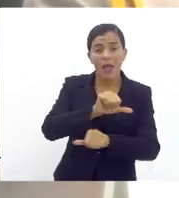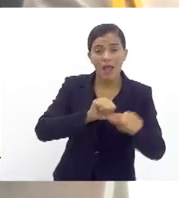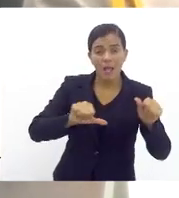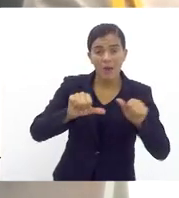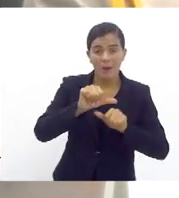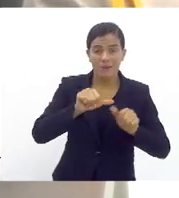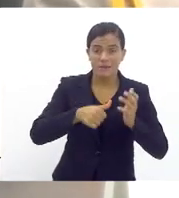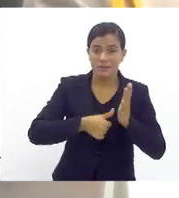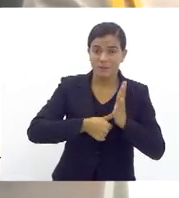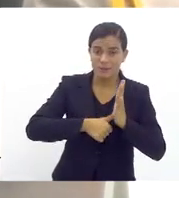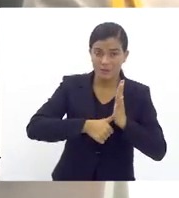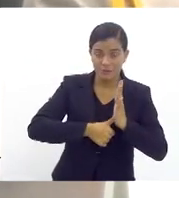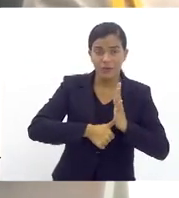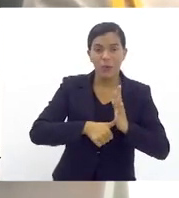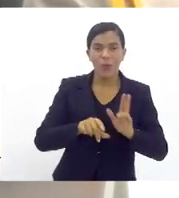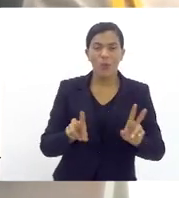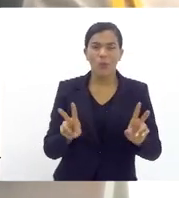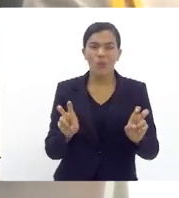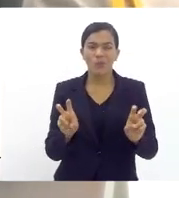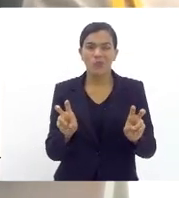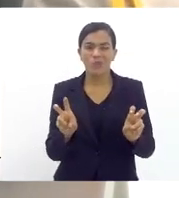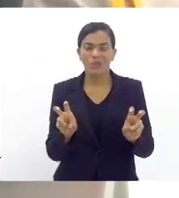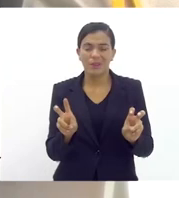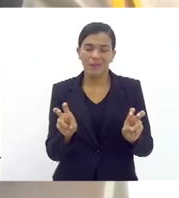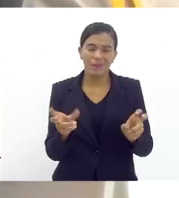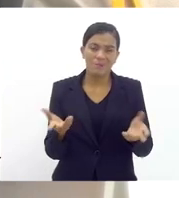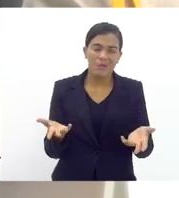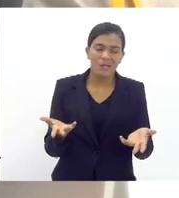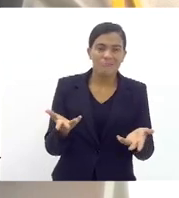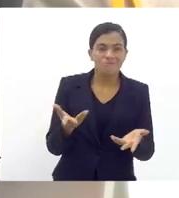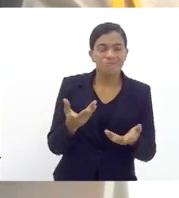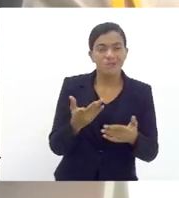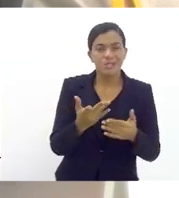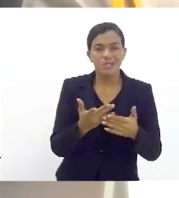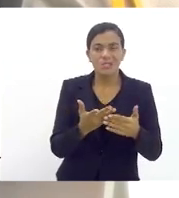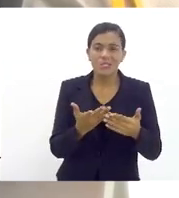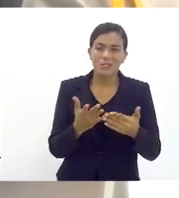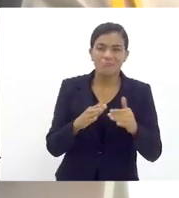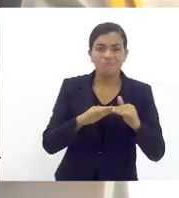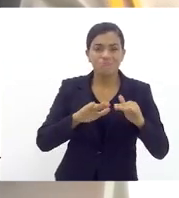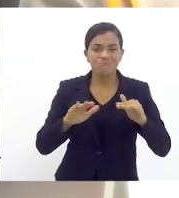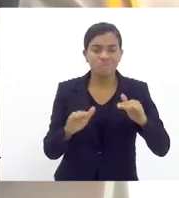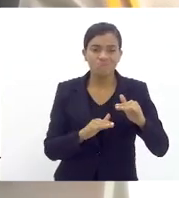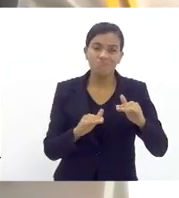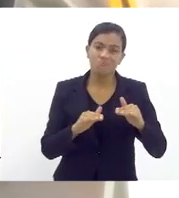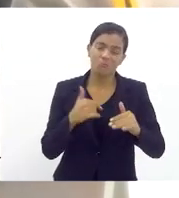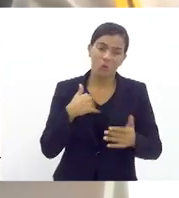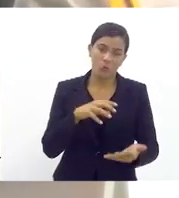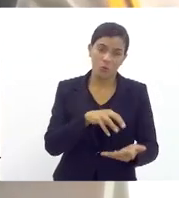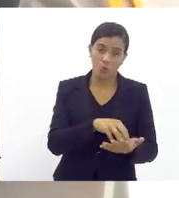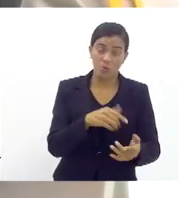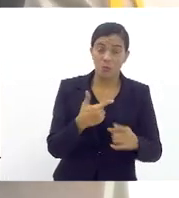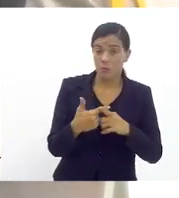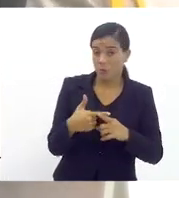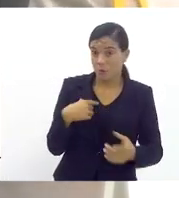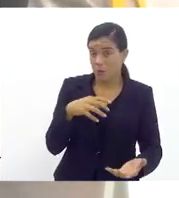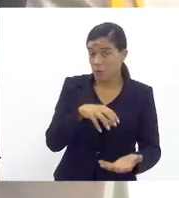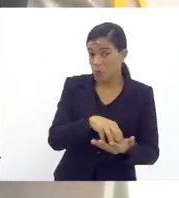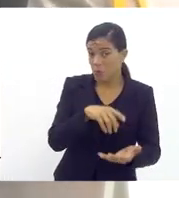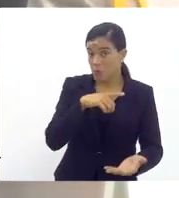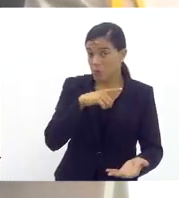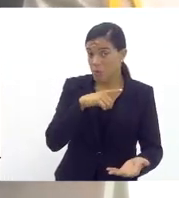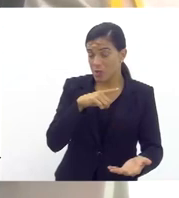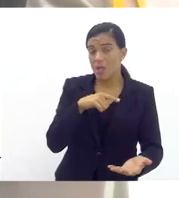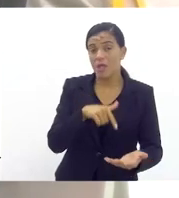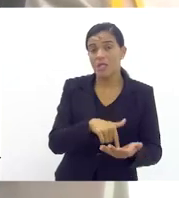não deveria ser um tema que assoberbasse o meu núcleo atualmente, tendo em vista que a gente tem um